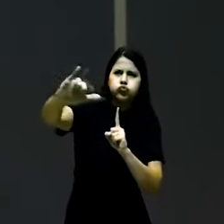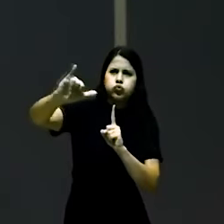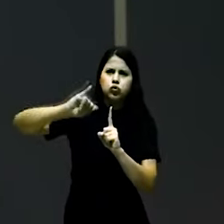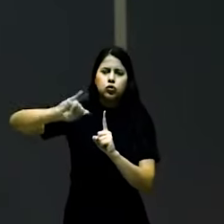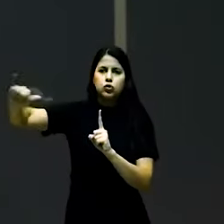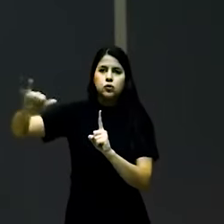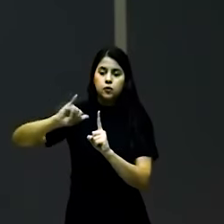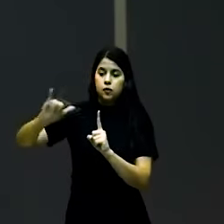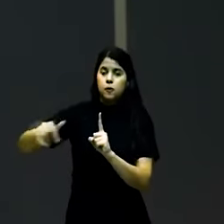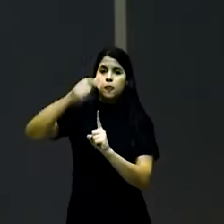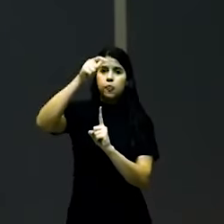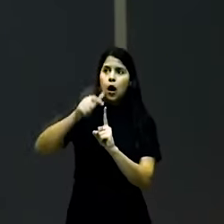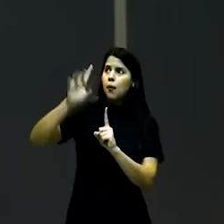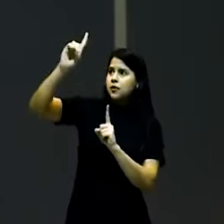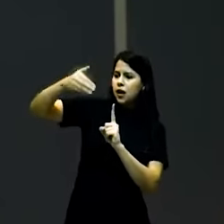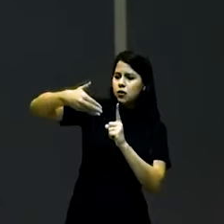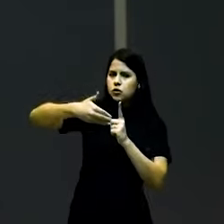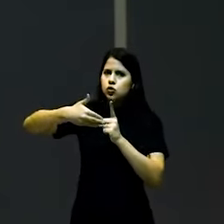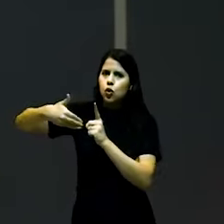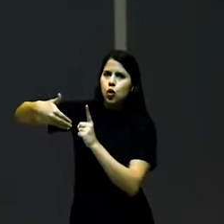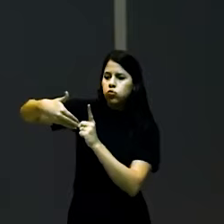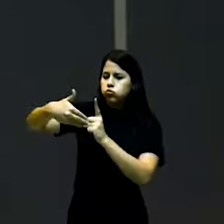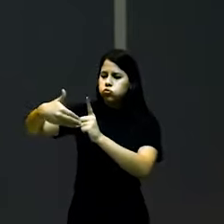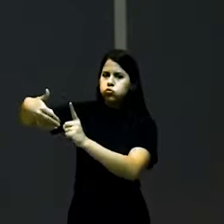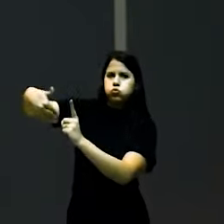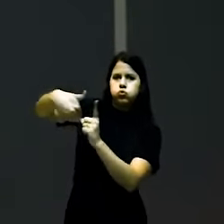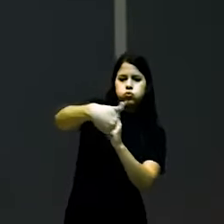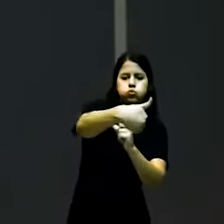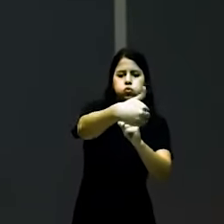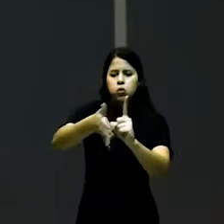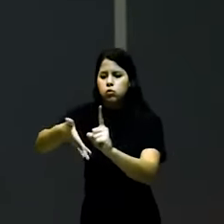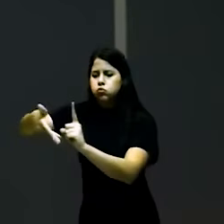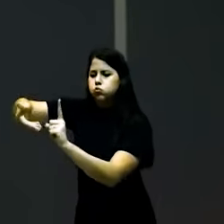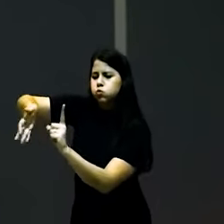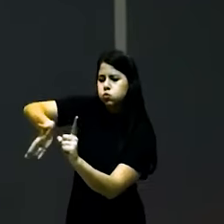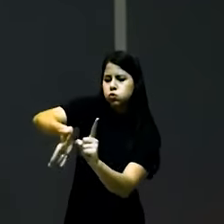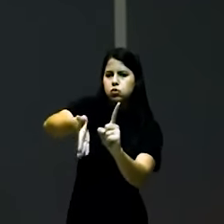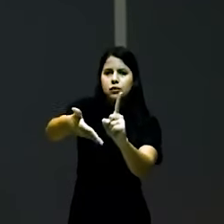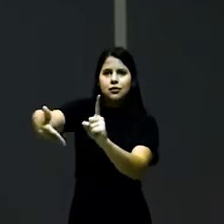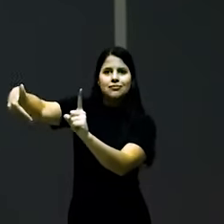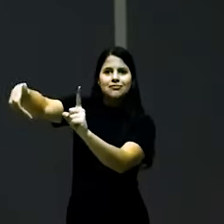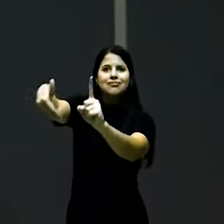Elias era o homem que era guiado por Deus. Ele permitiu ser guiado por Deus.